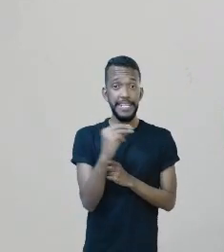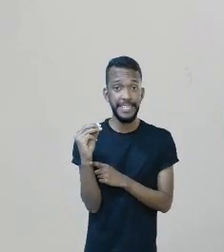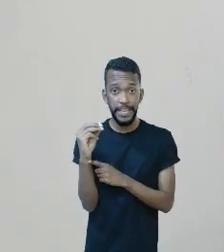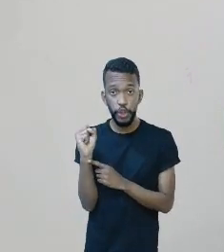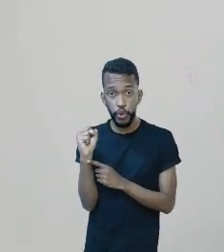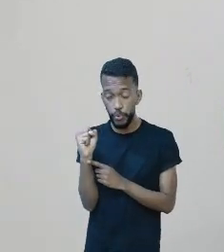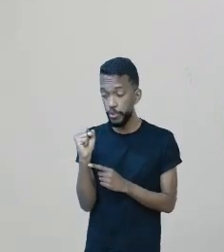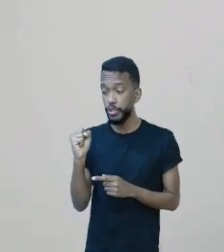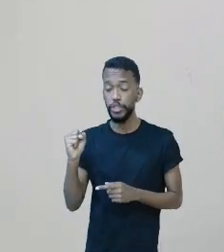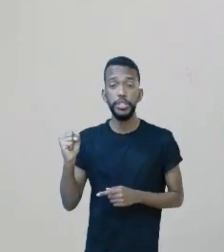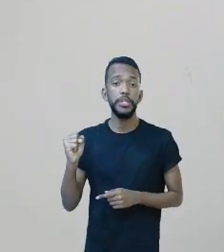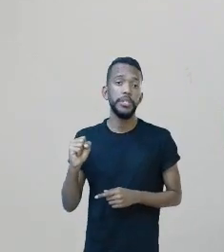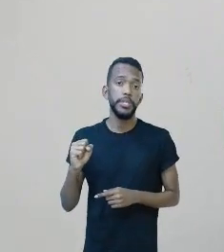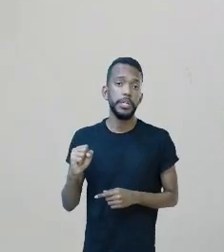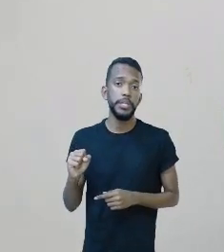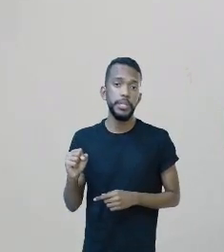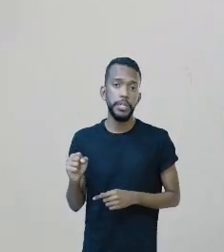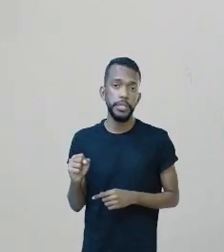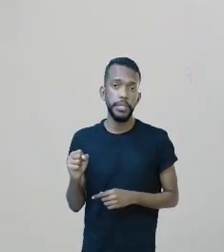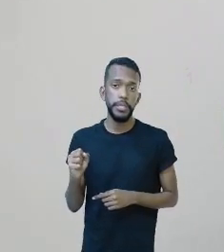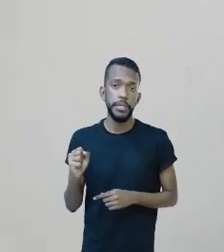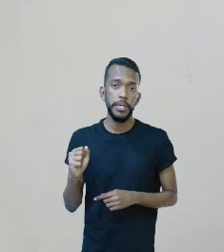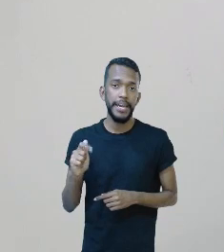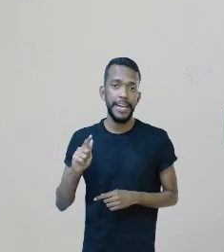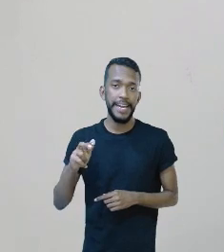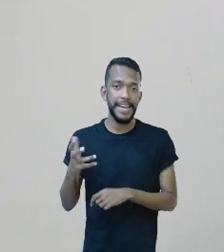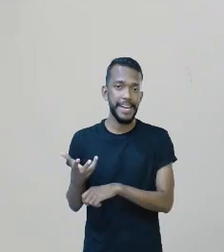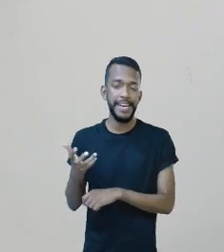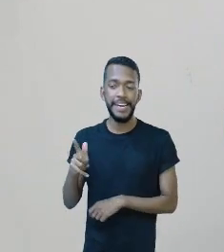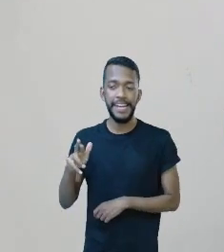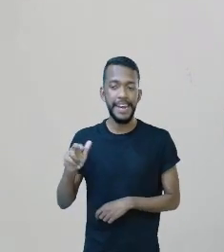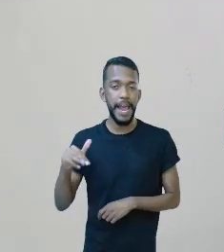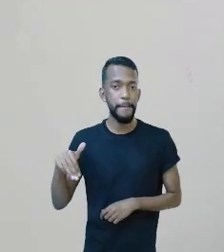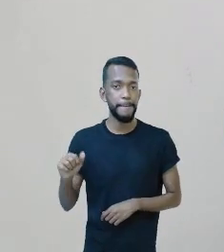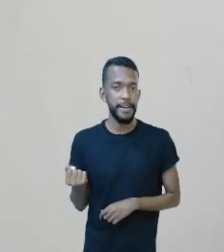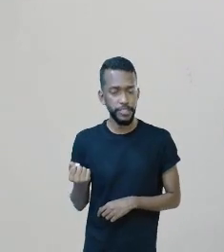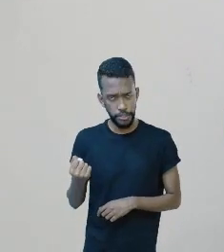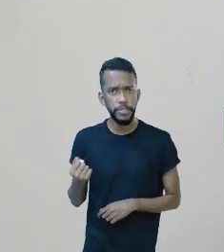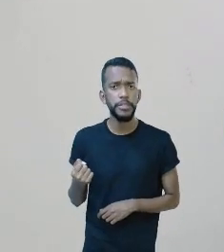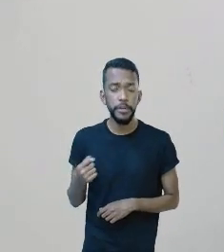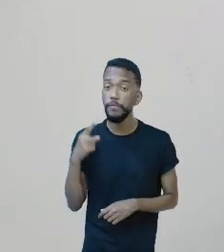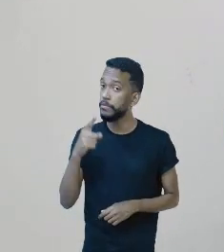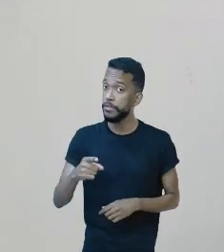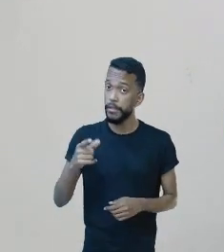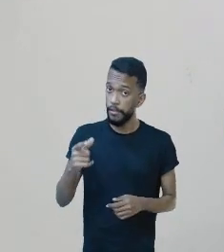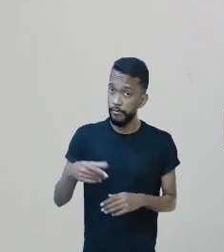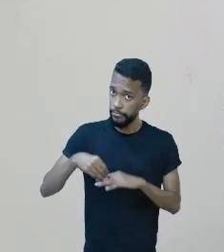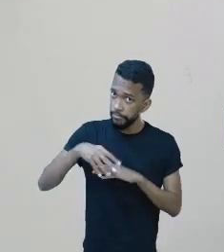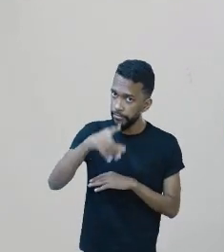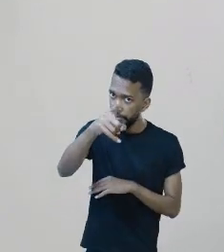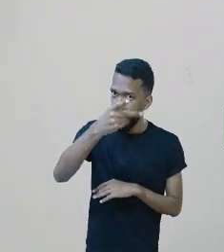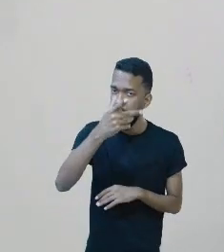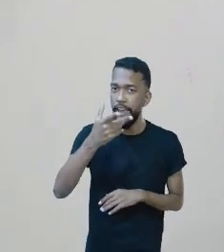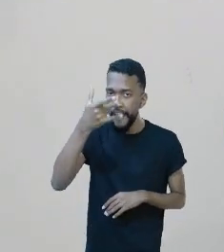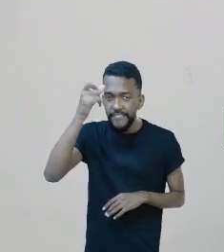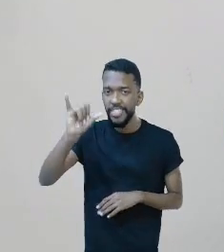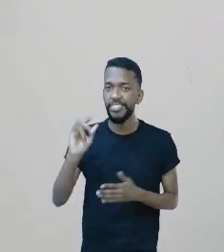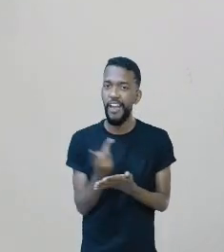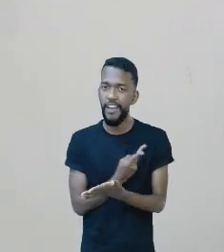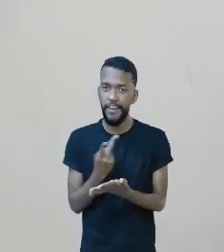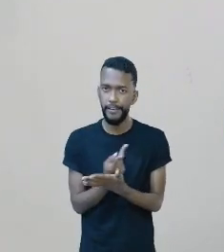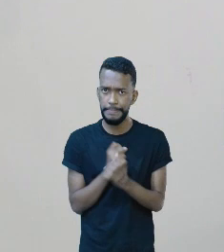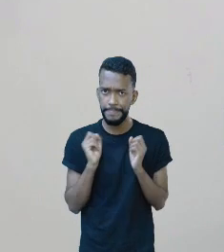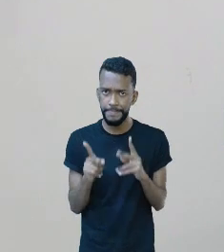300 gramas. Beleza? É só uma dica para que você não erre mais.